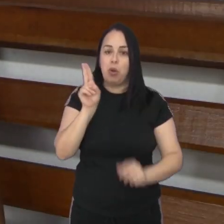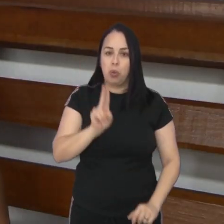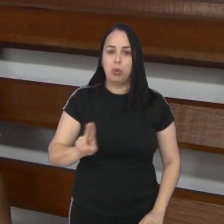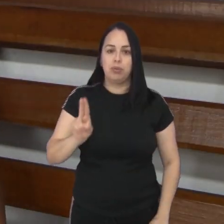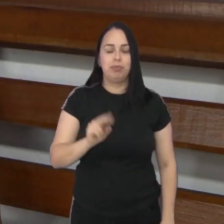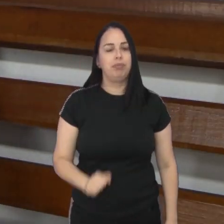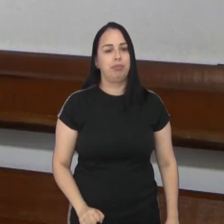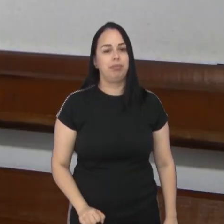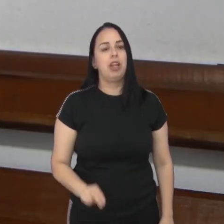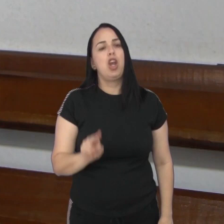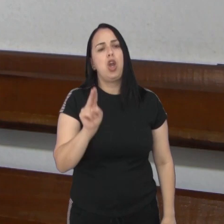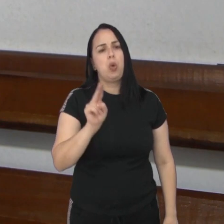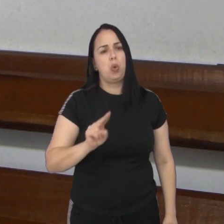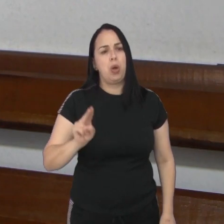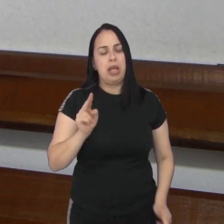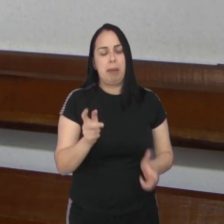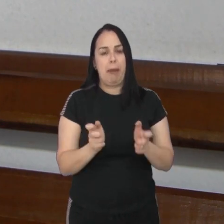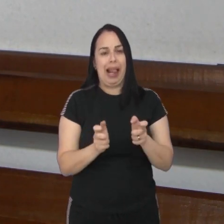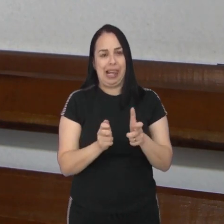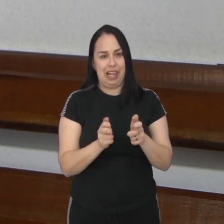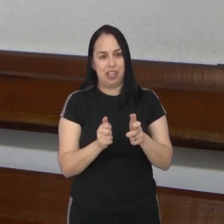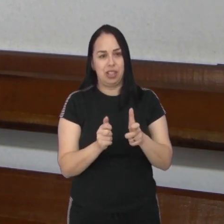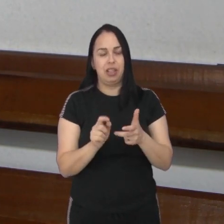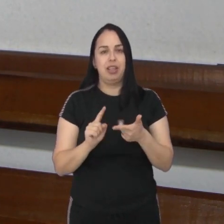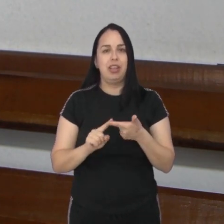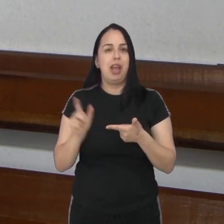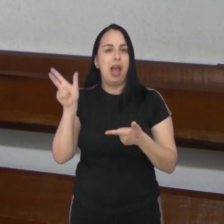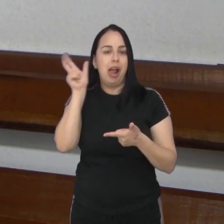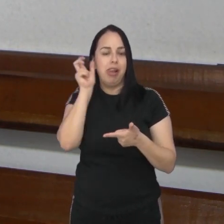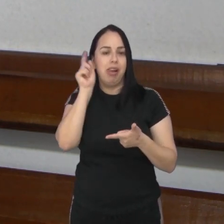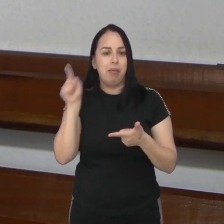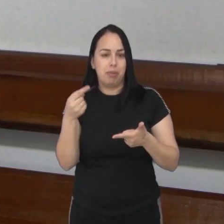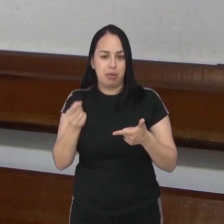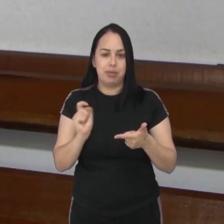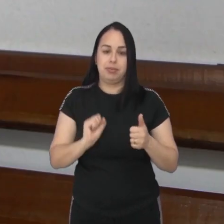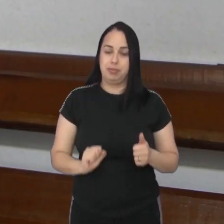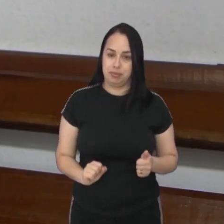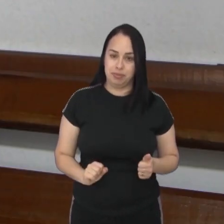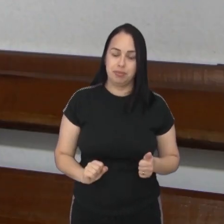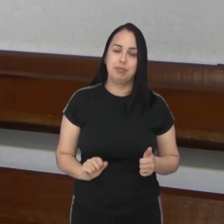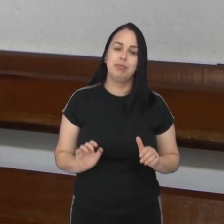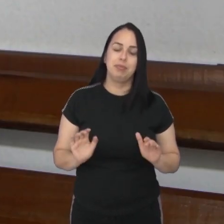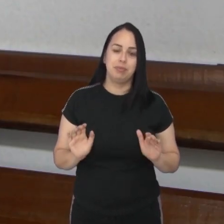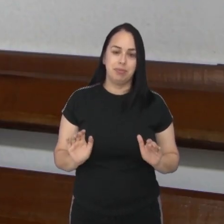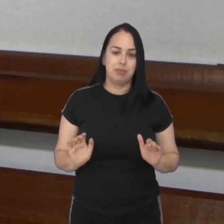do Francisco. Eu uso mais pra jogar e ouvir música. Quando